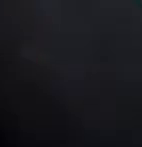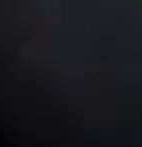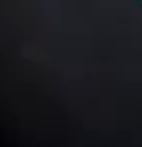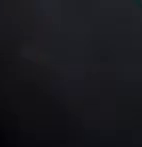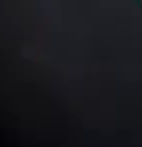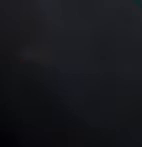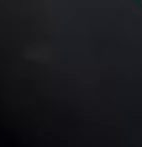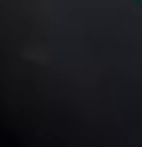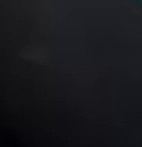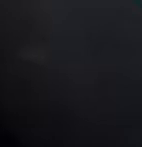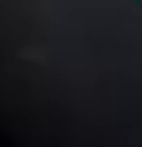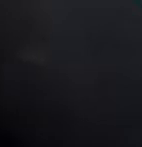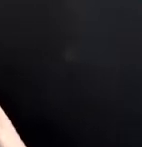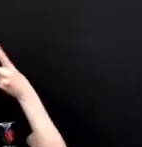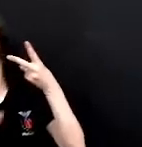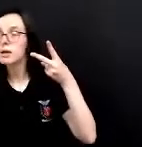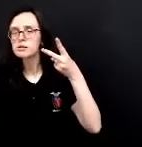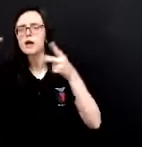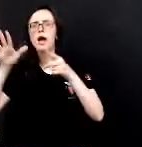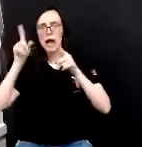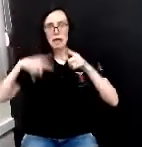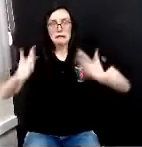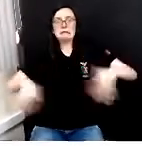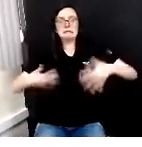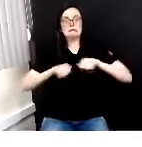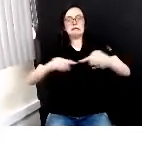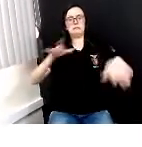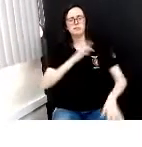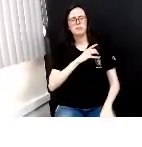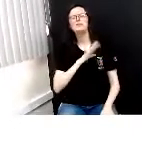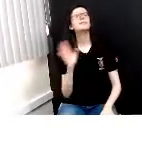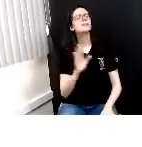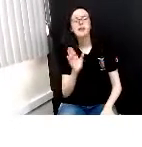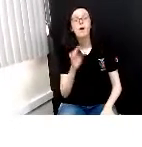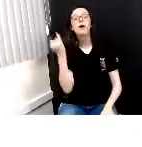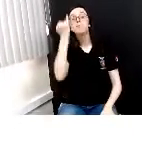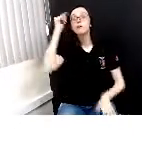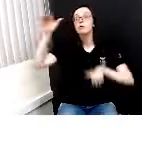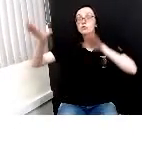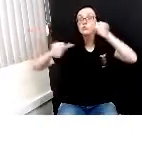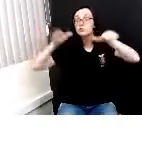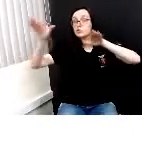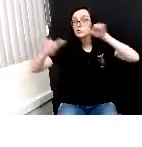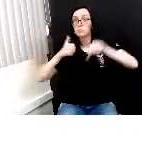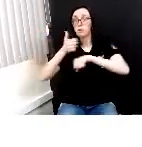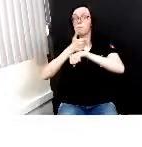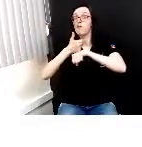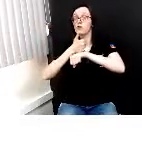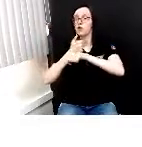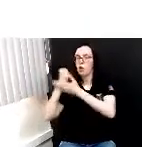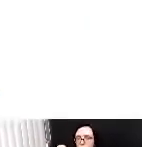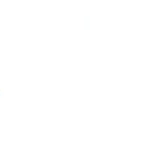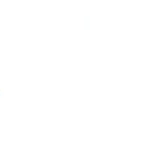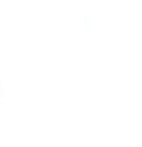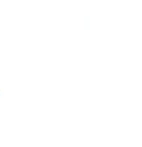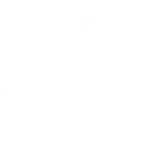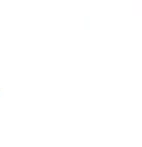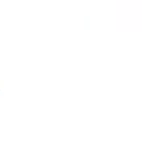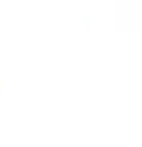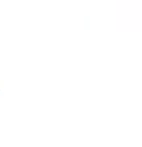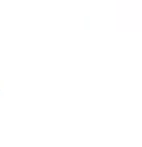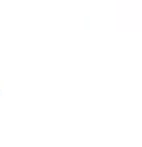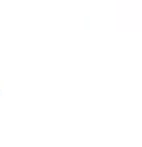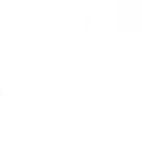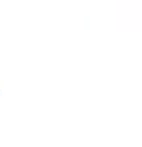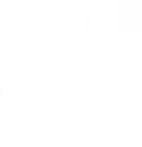nacional. Mas para quê? Para isso gerar pânico? Não. Para que a gente possa contratar mais profissionais, providenciar insumos, para que a gente